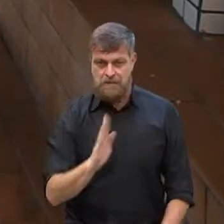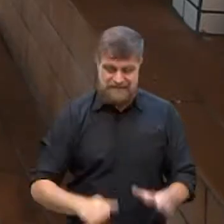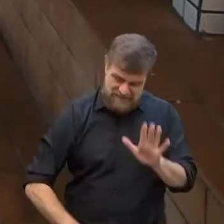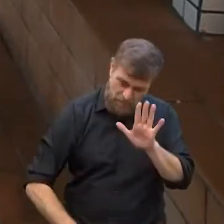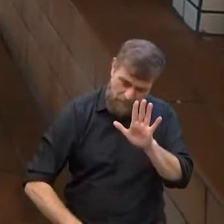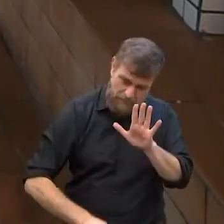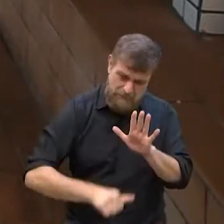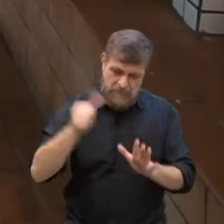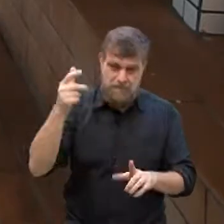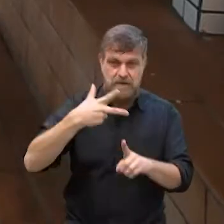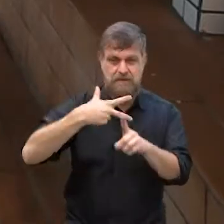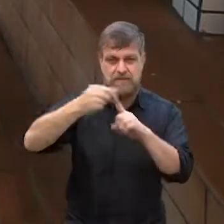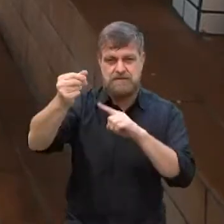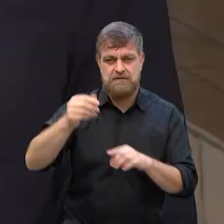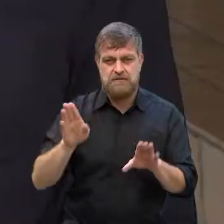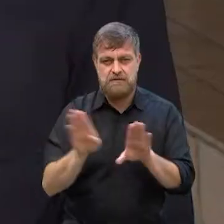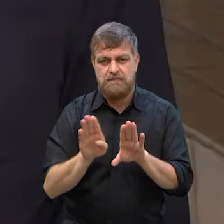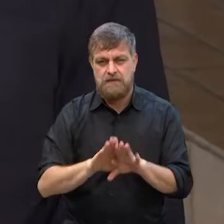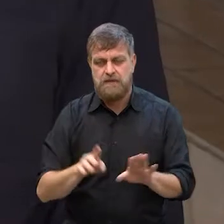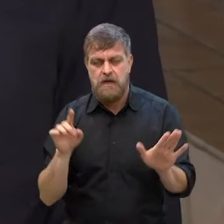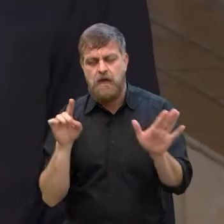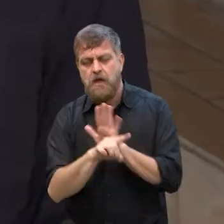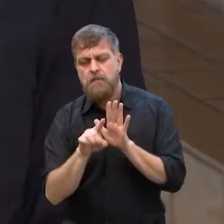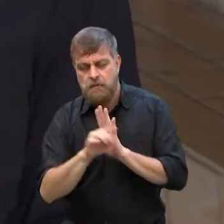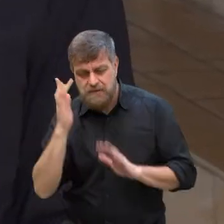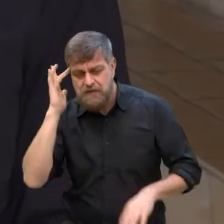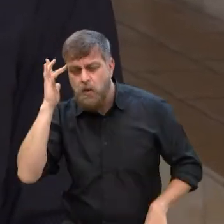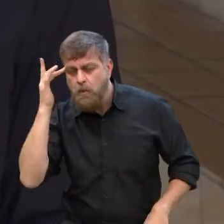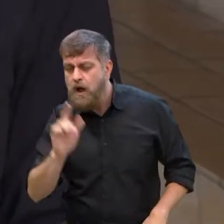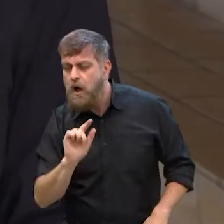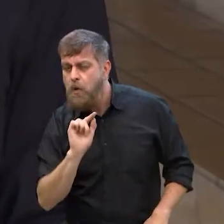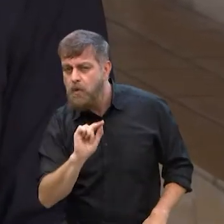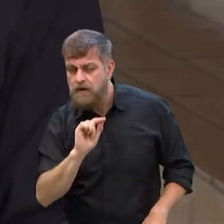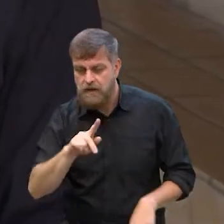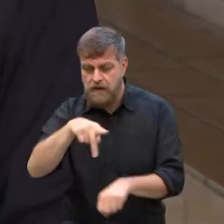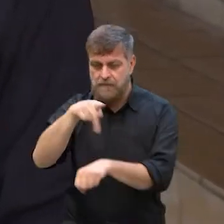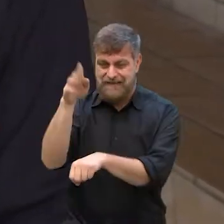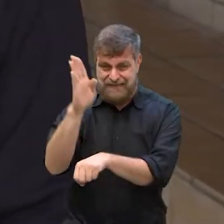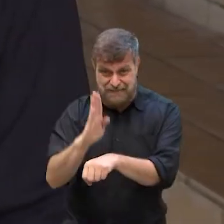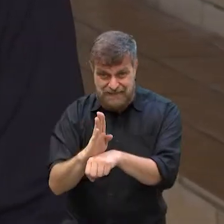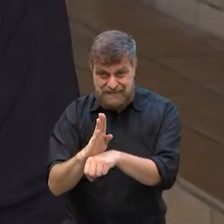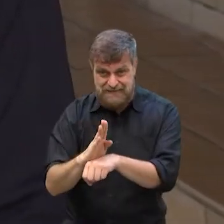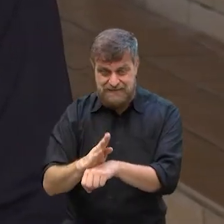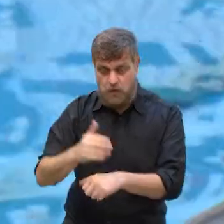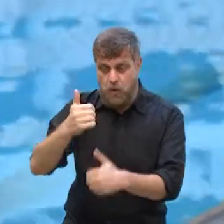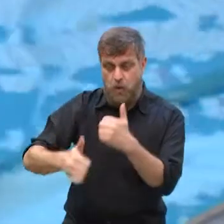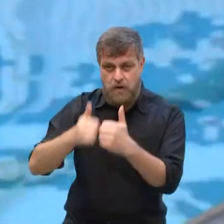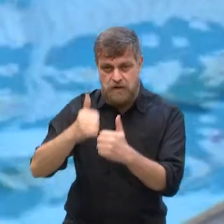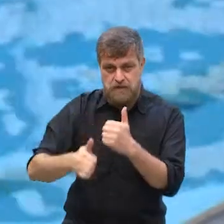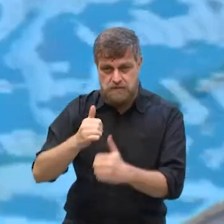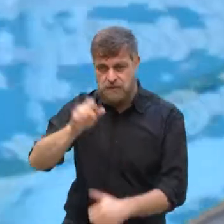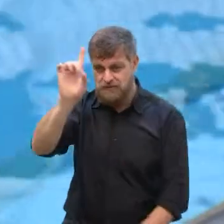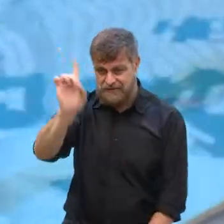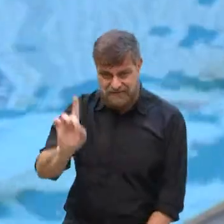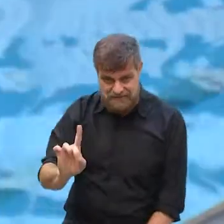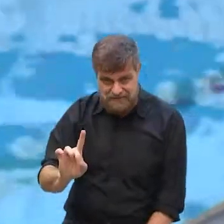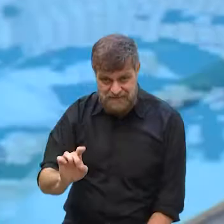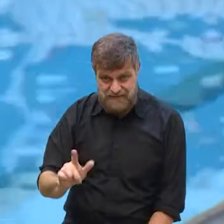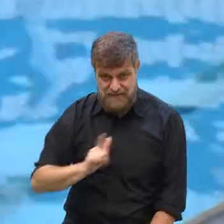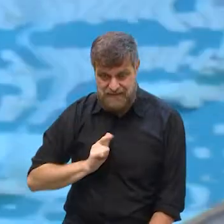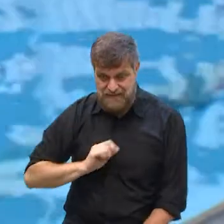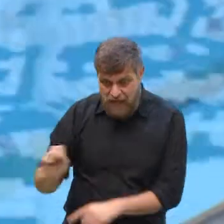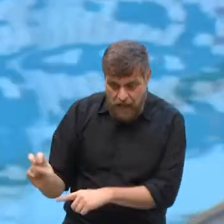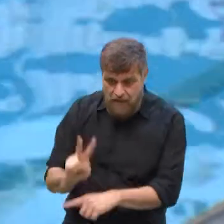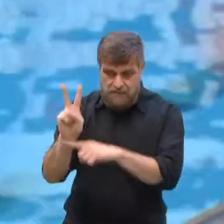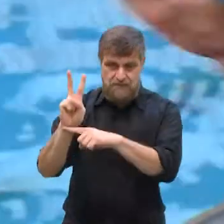primeira colocação. Você não acha que precisa ser muito mais valorizado o esporte paralímpico